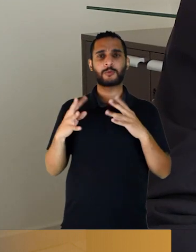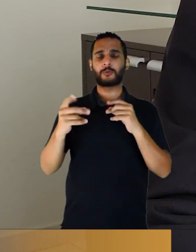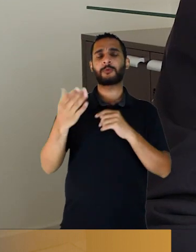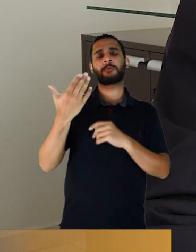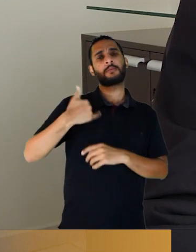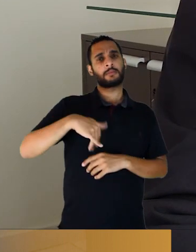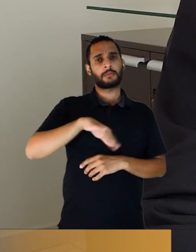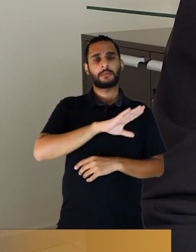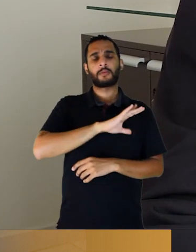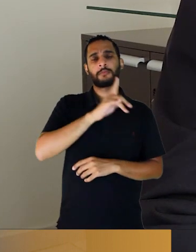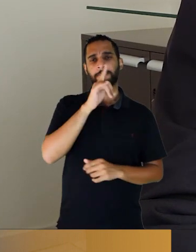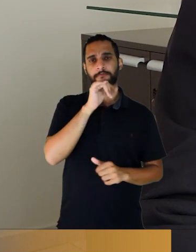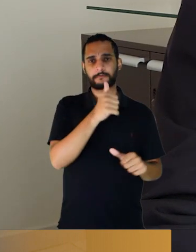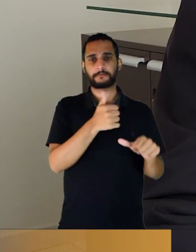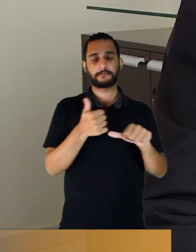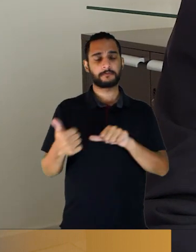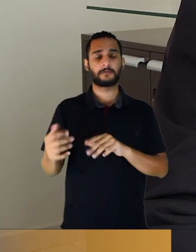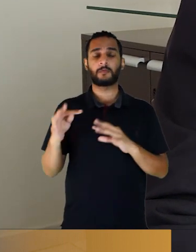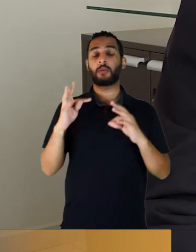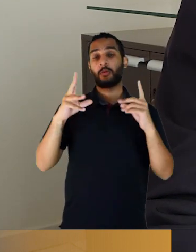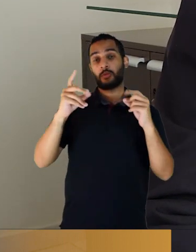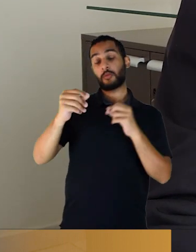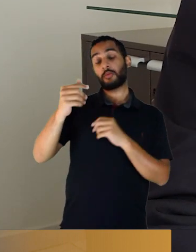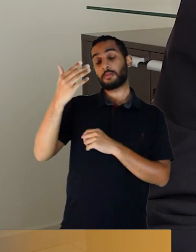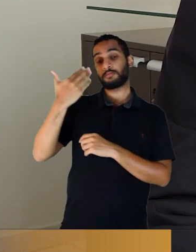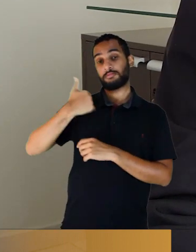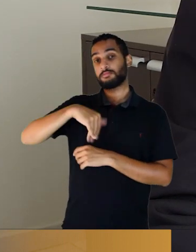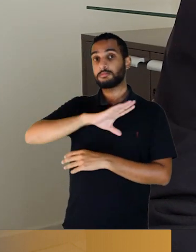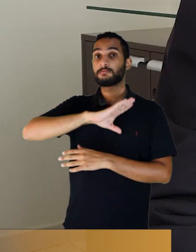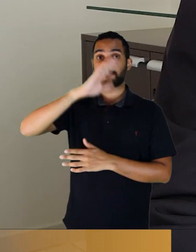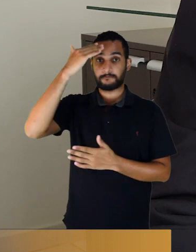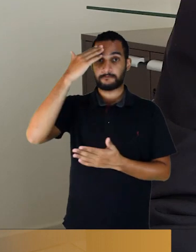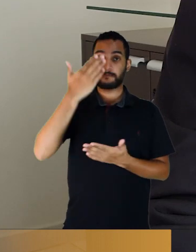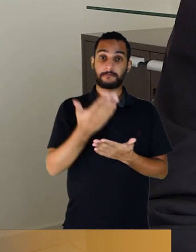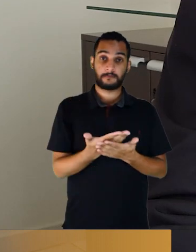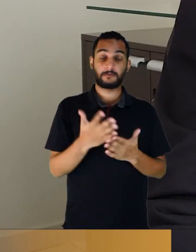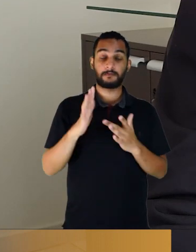grande para todos nós batizados,